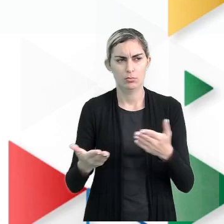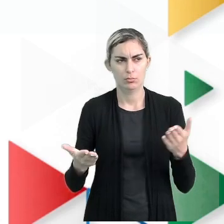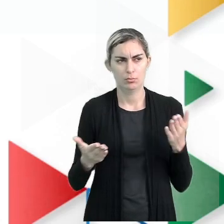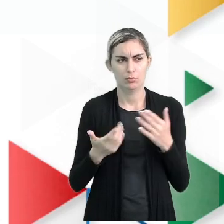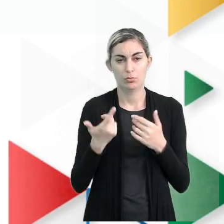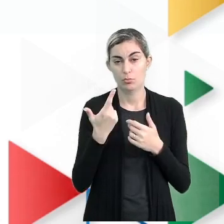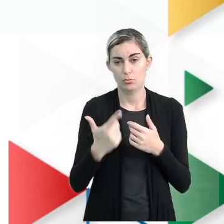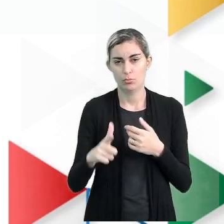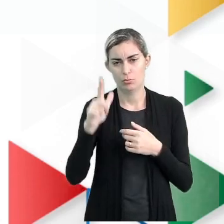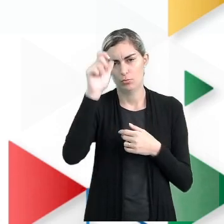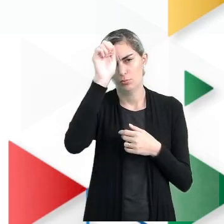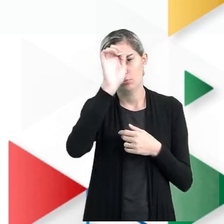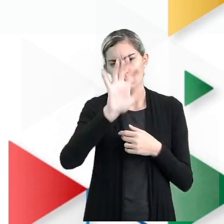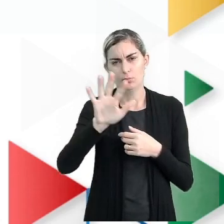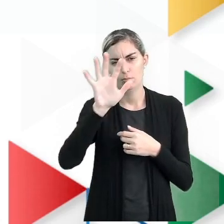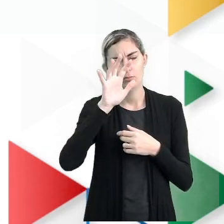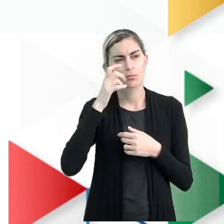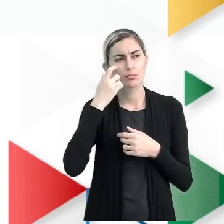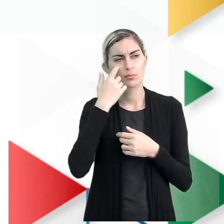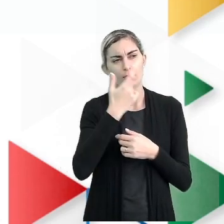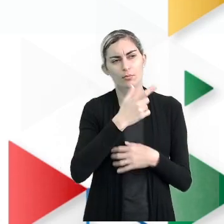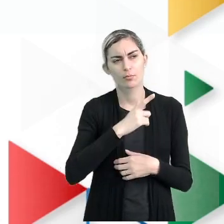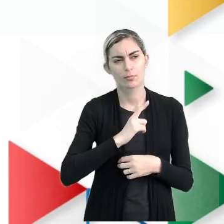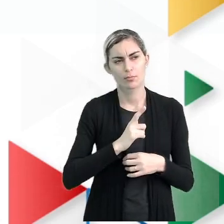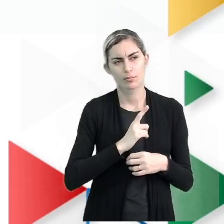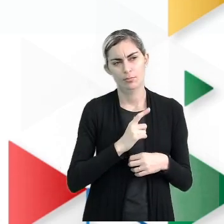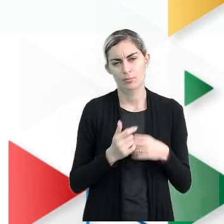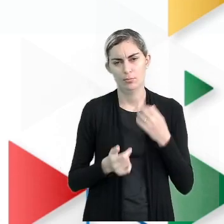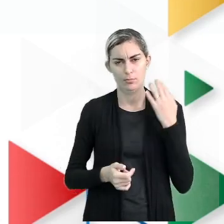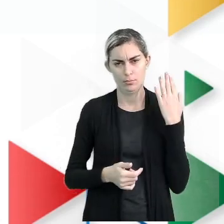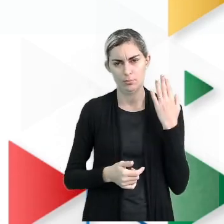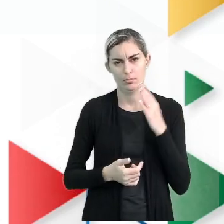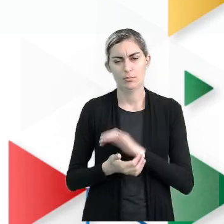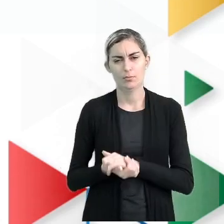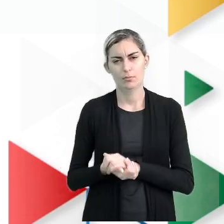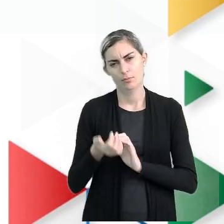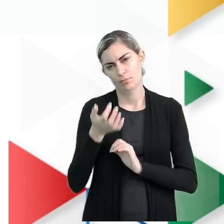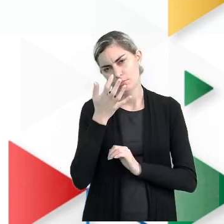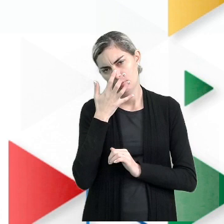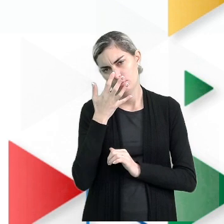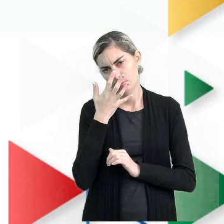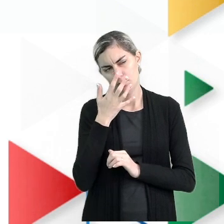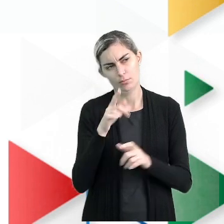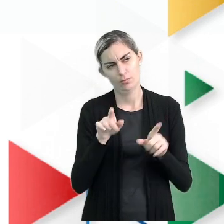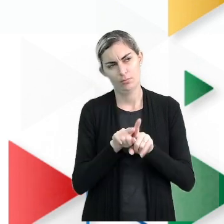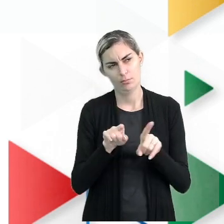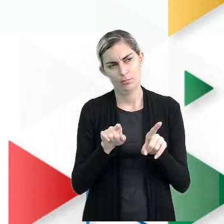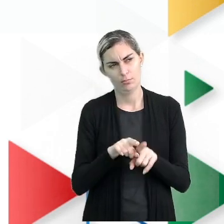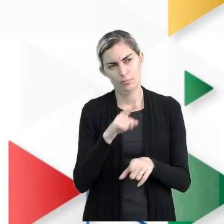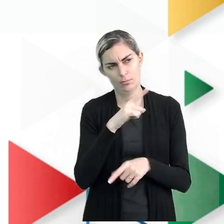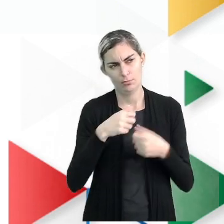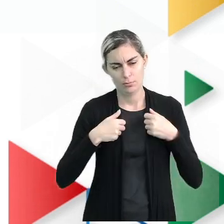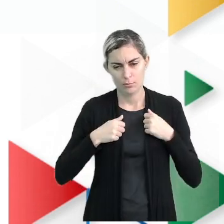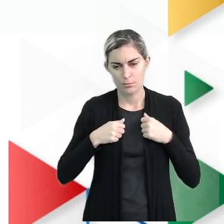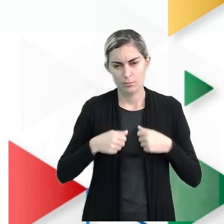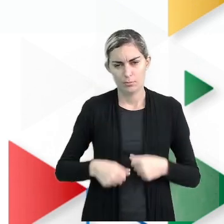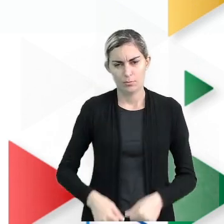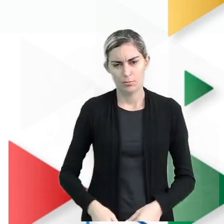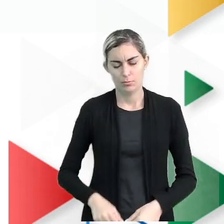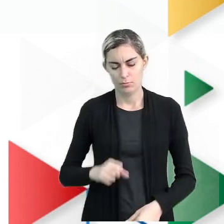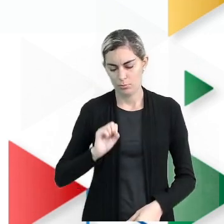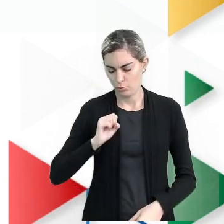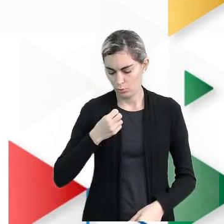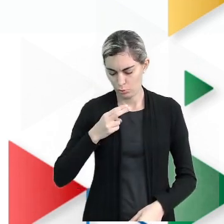outra imagem aqui. O que é que nós temos aqui, professor? Vamos lá. Livro. Reparando um pouquinho aqui na camisa desse rapaz, temos aqui, ó,